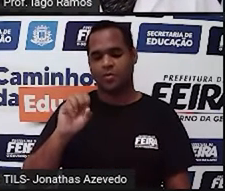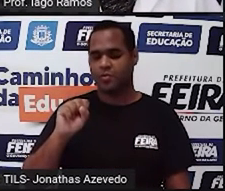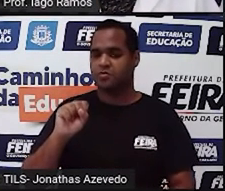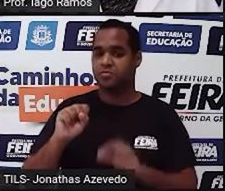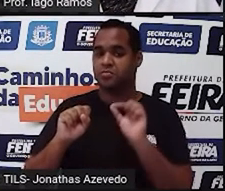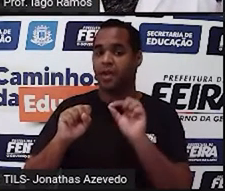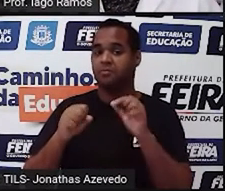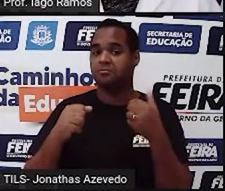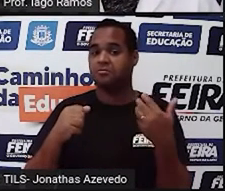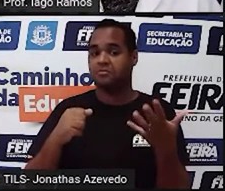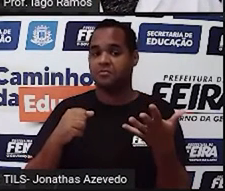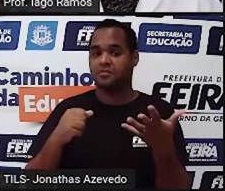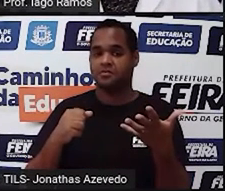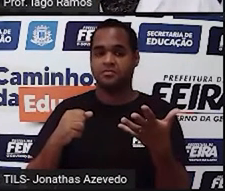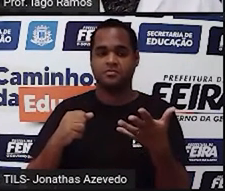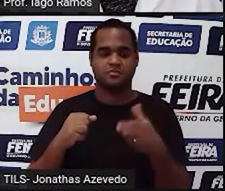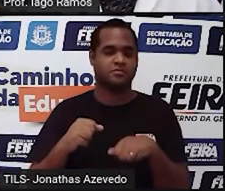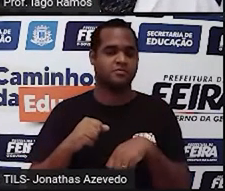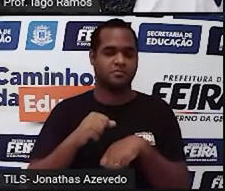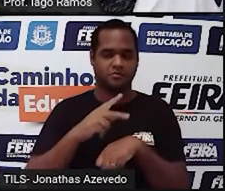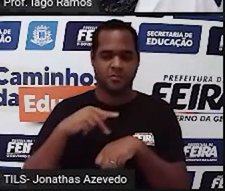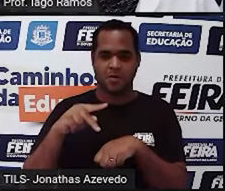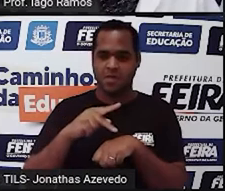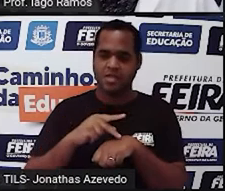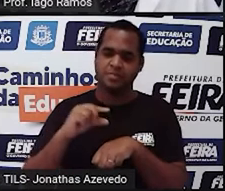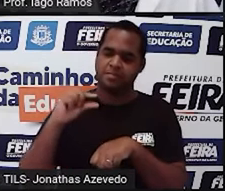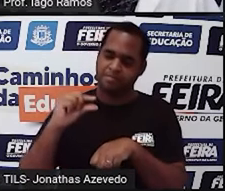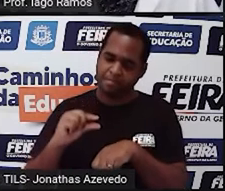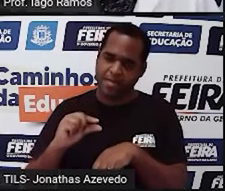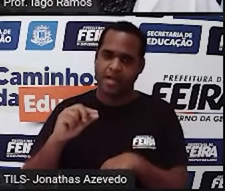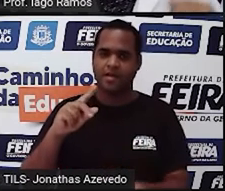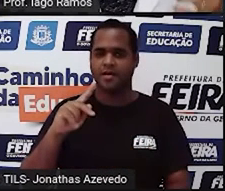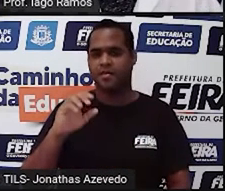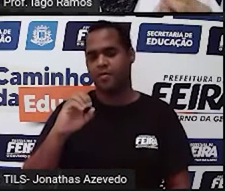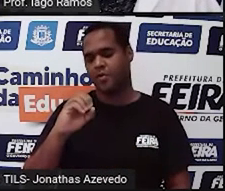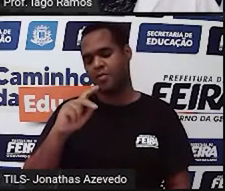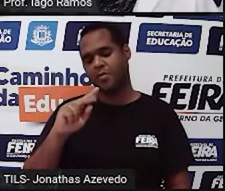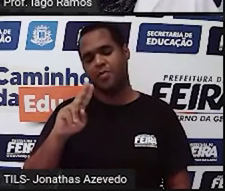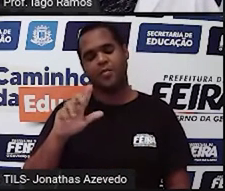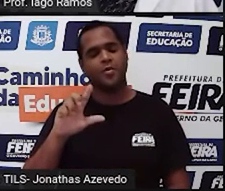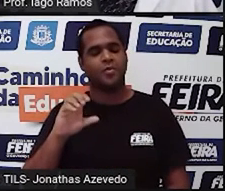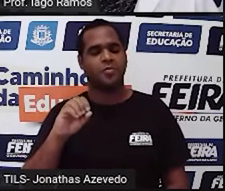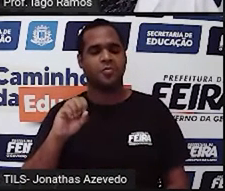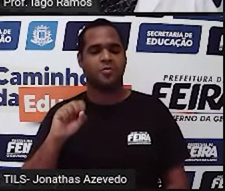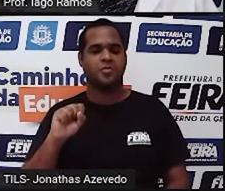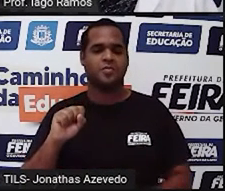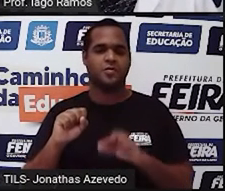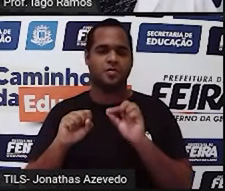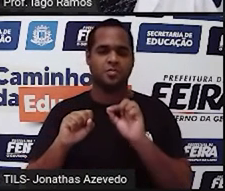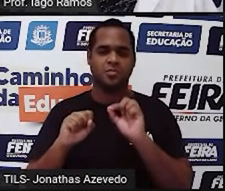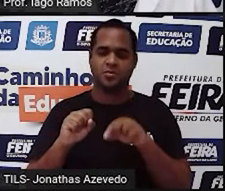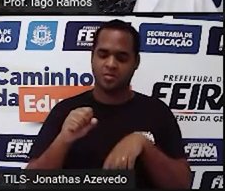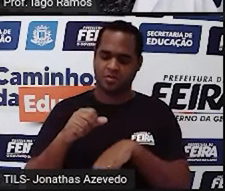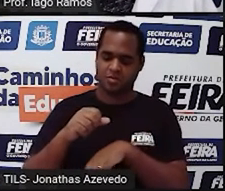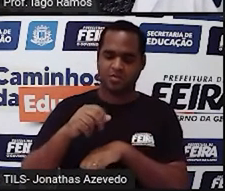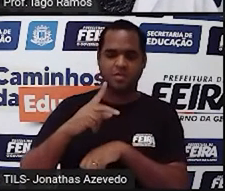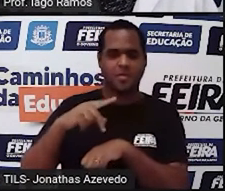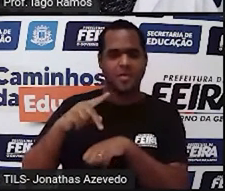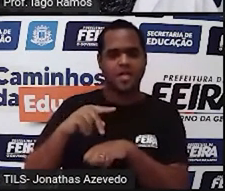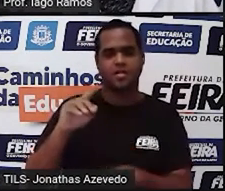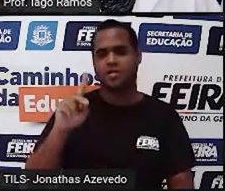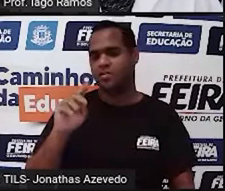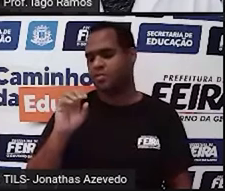e depois Qual é o país menos populoso tá tão rapidinho para a gente entender o que é um país populoso